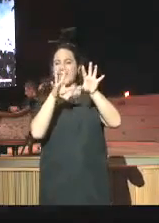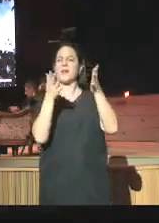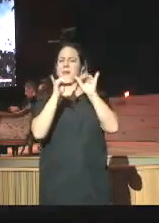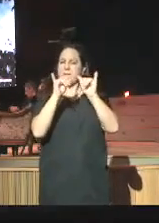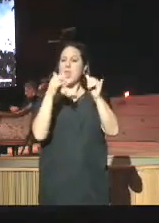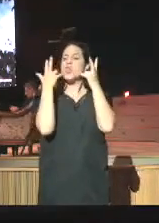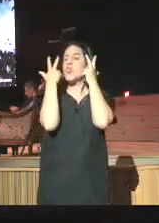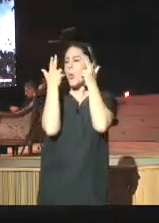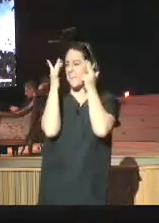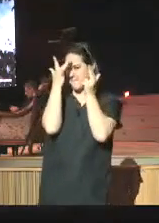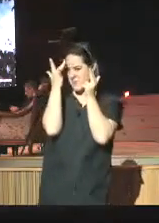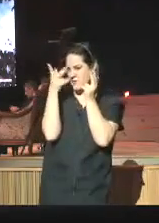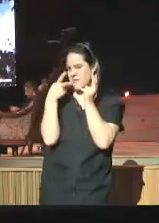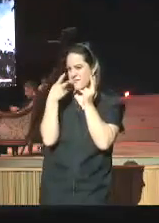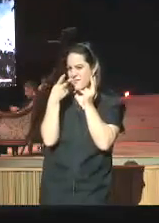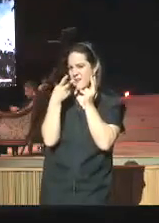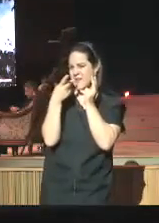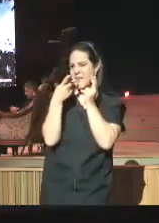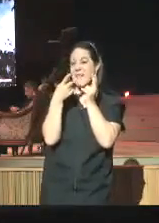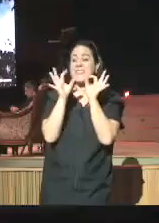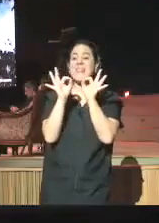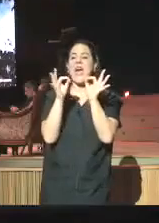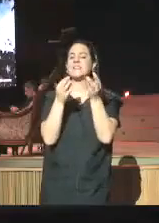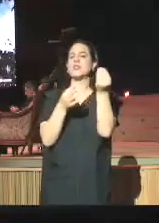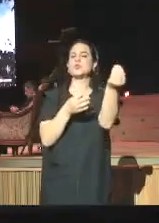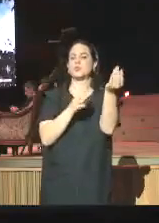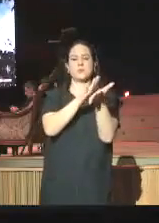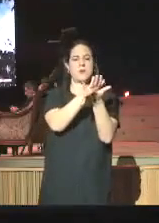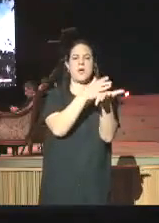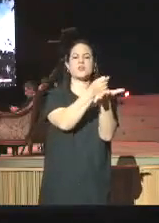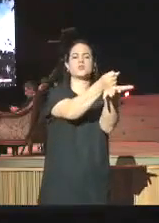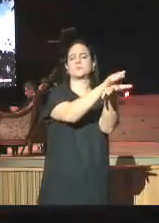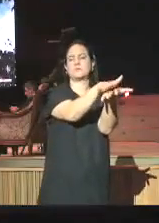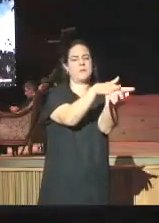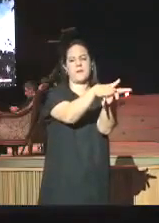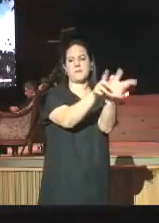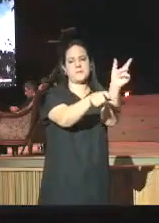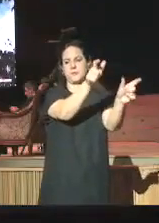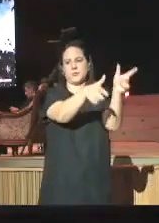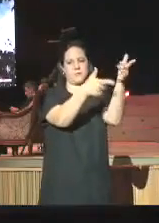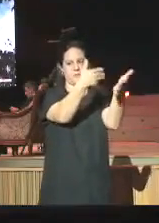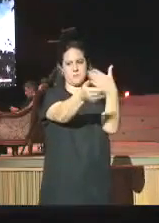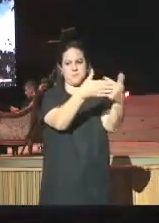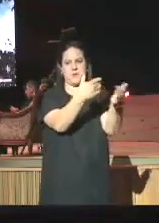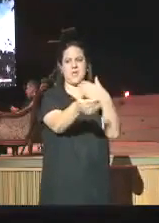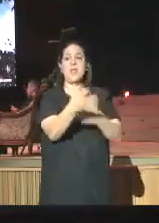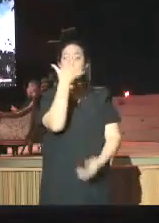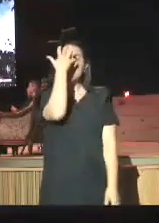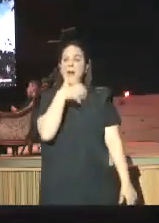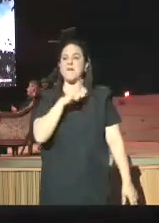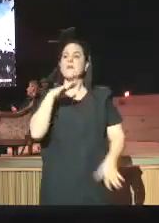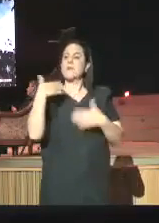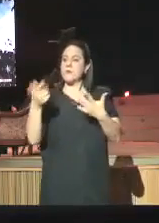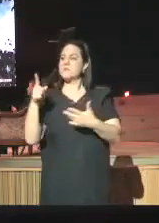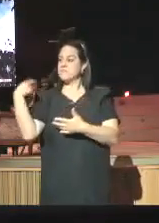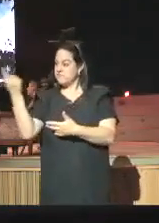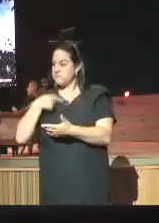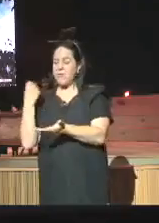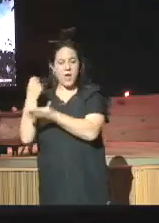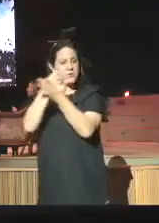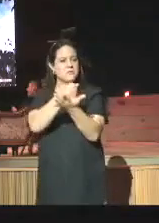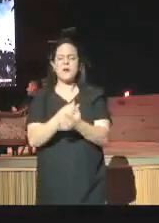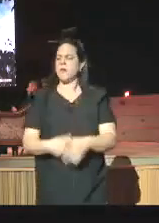Geralmente quem fala isso não dá nada para ninguém e fica bravo quando a gente faz alguma